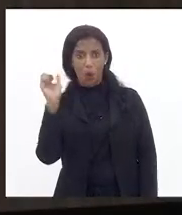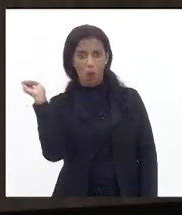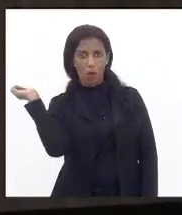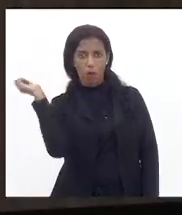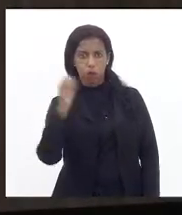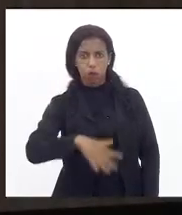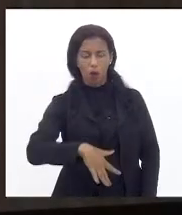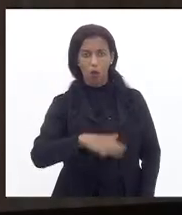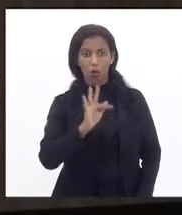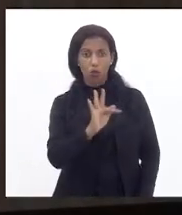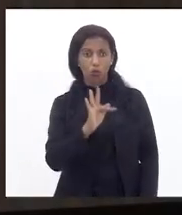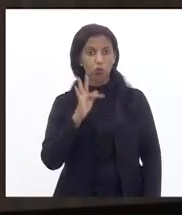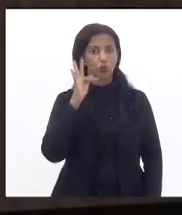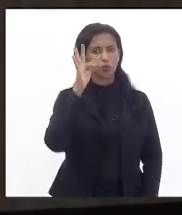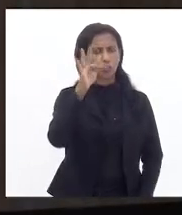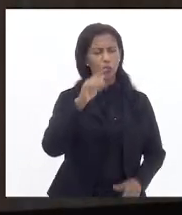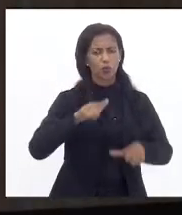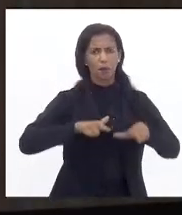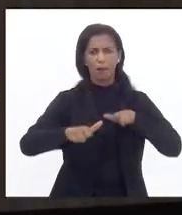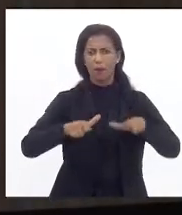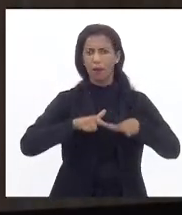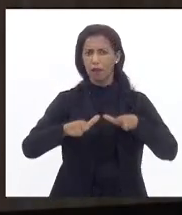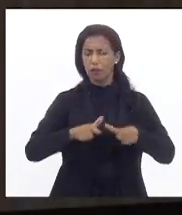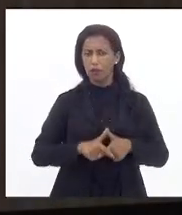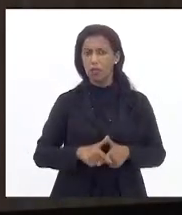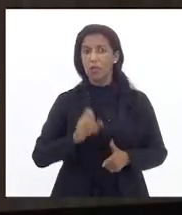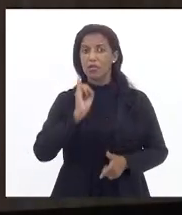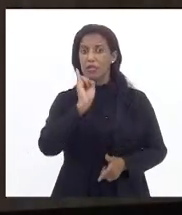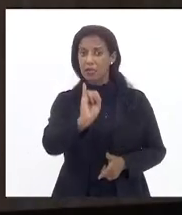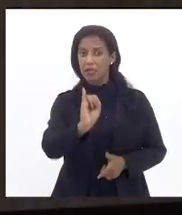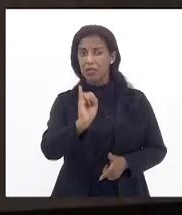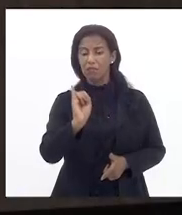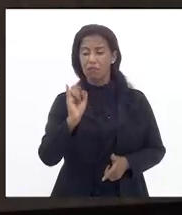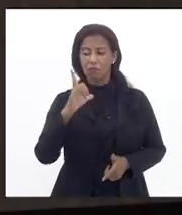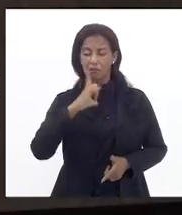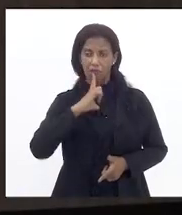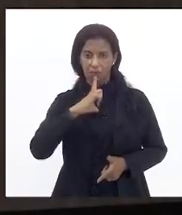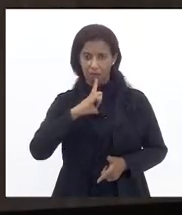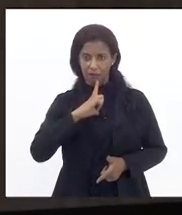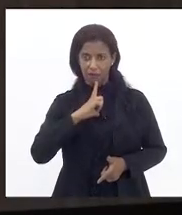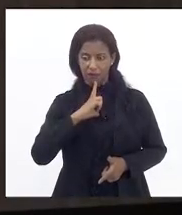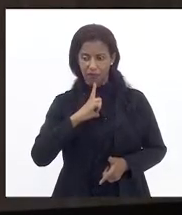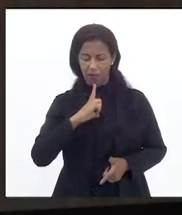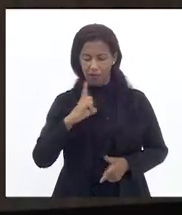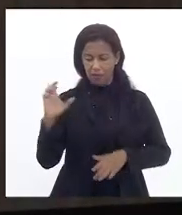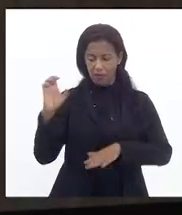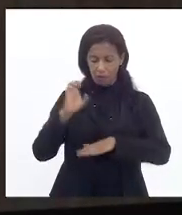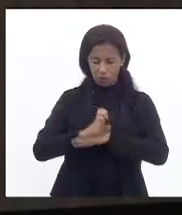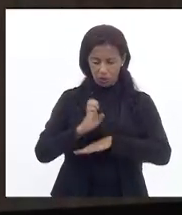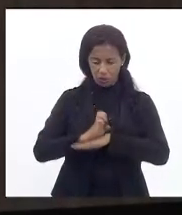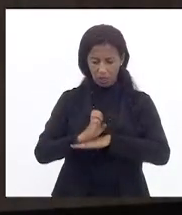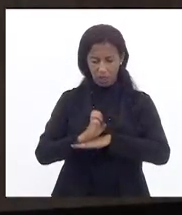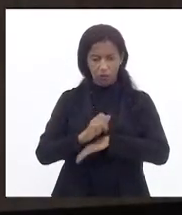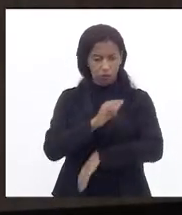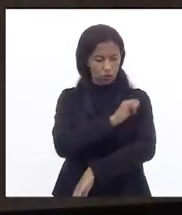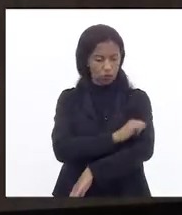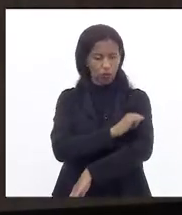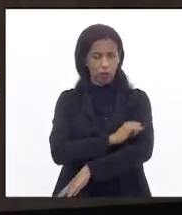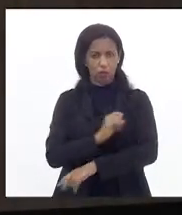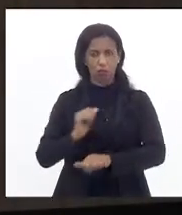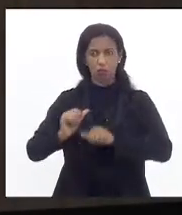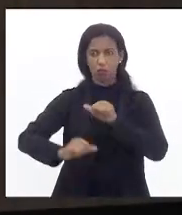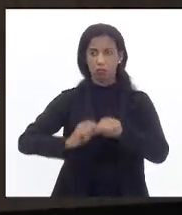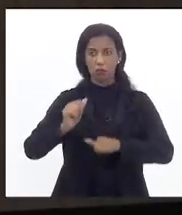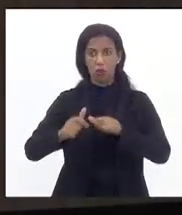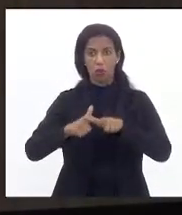bolso dos futuro e servidores se Se tivermos se o estado do rio não se tornar